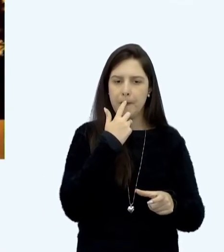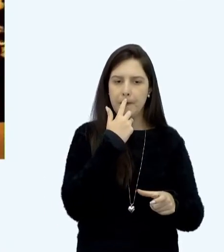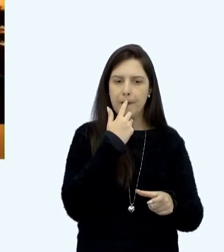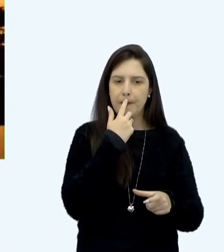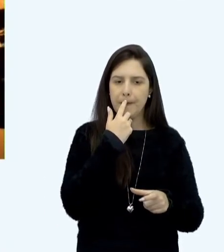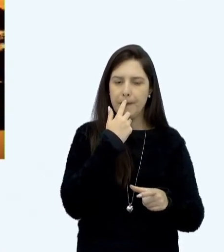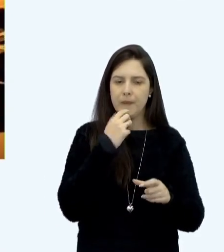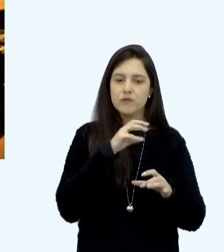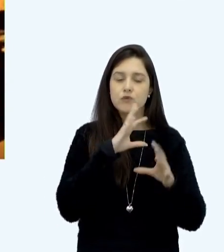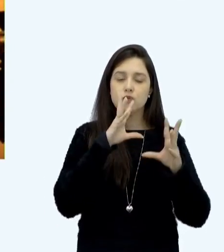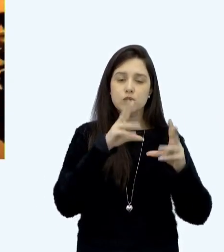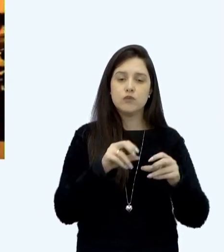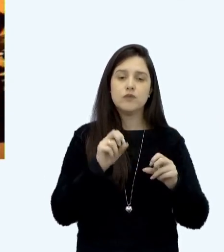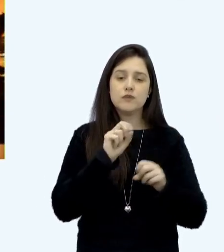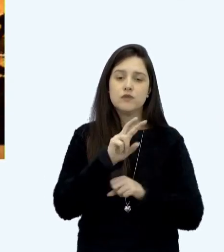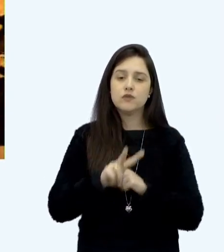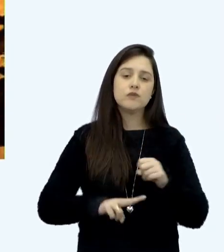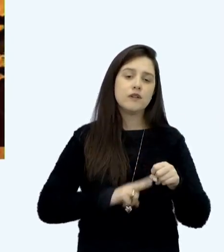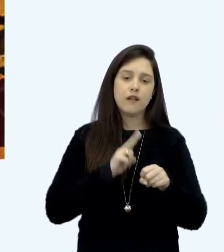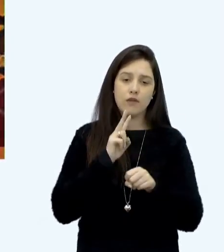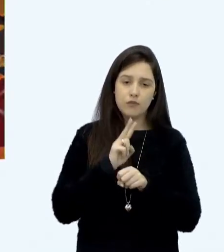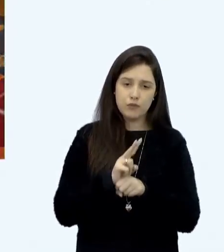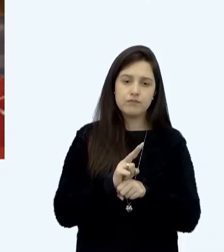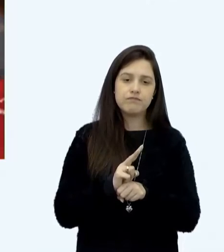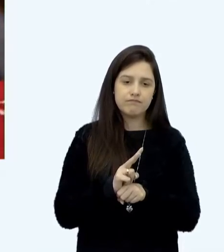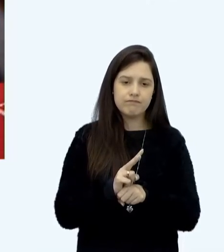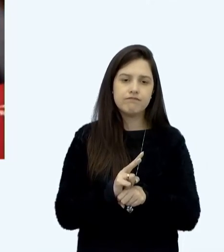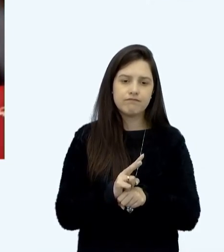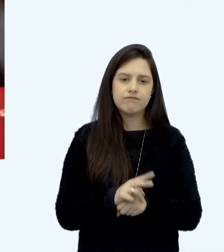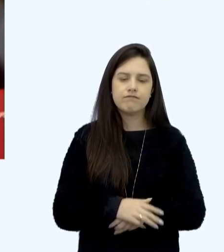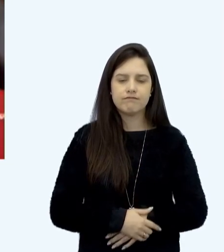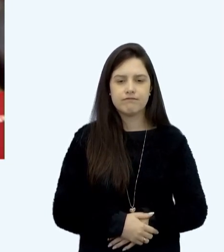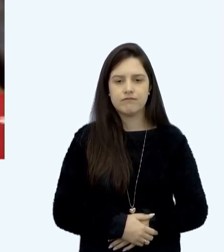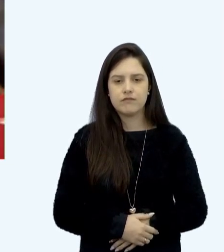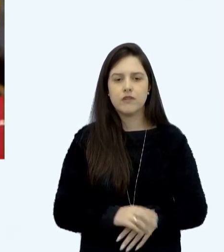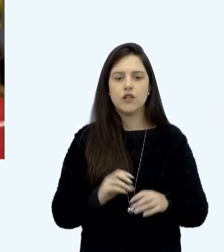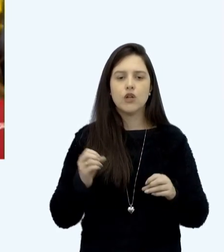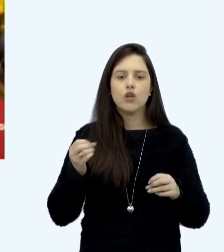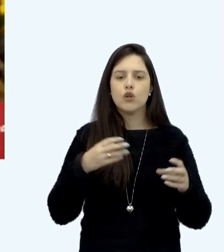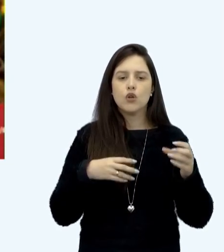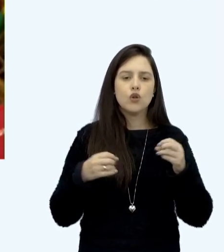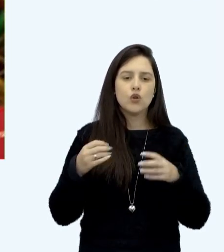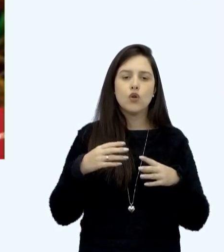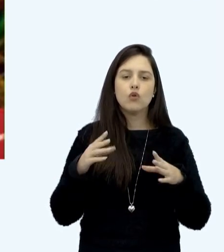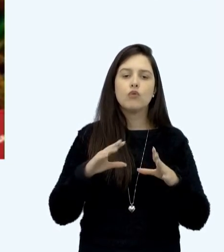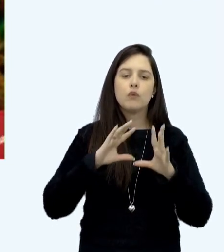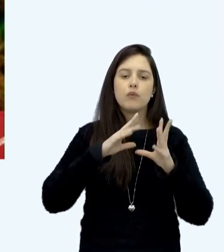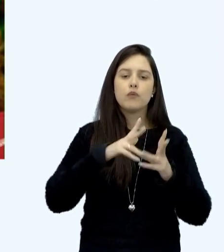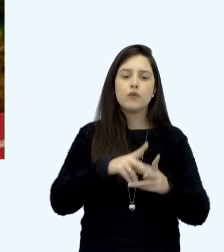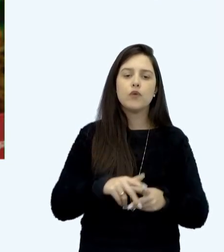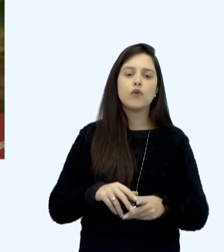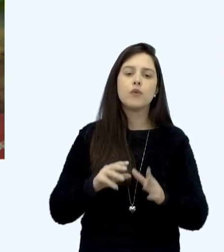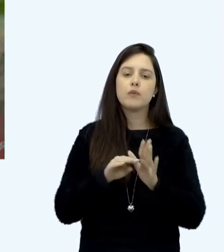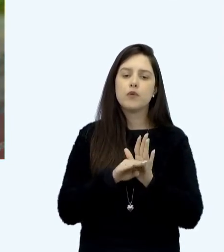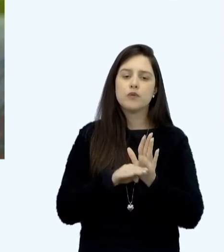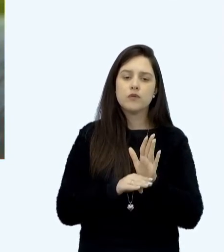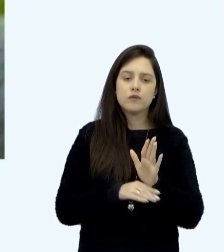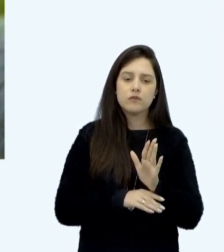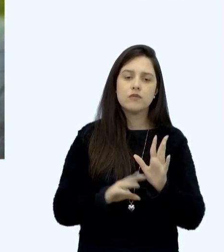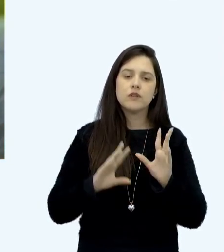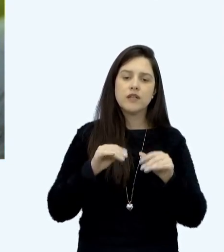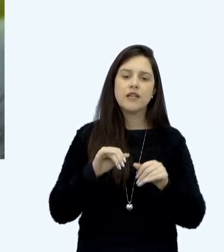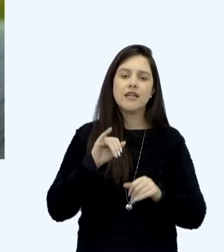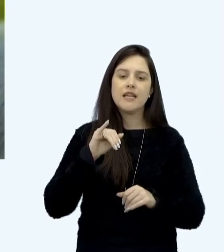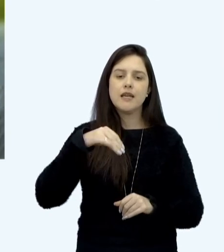renda e tornando o turismo cultural sustentável. Um novo olhar para o potencial do patrimônio cultural e